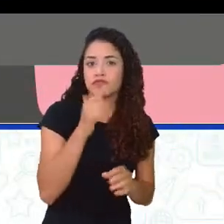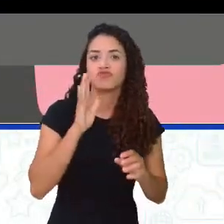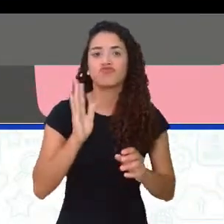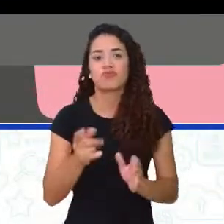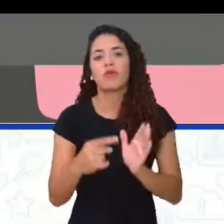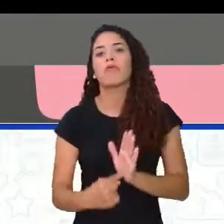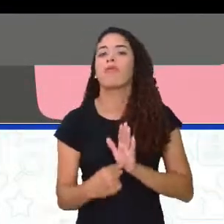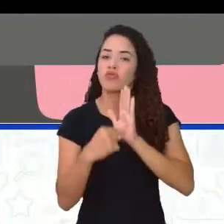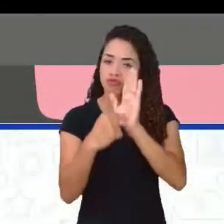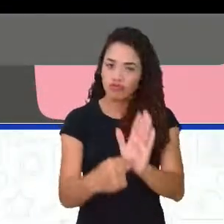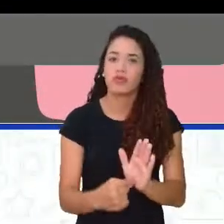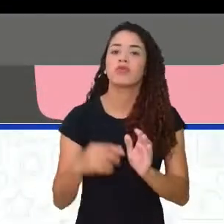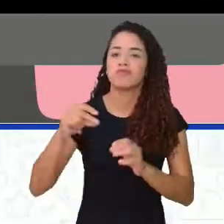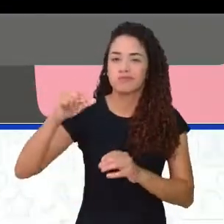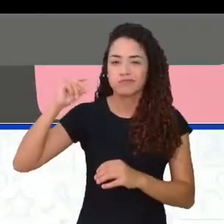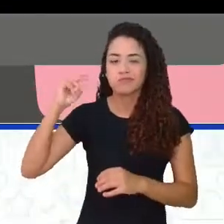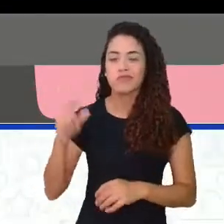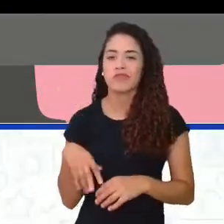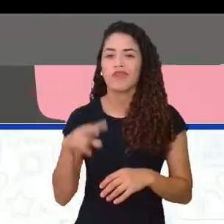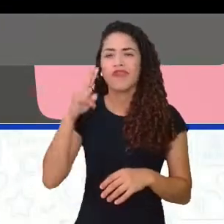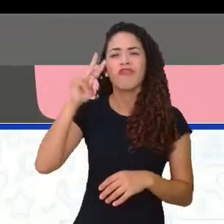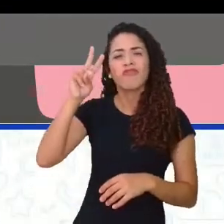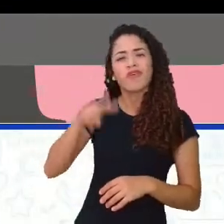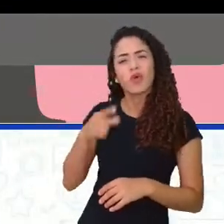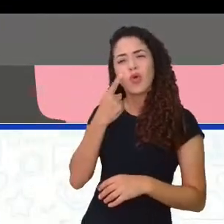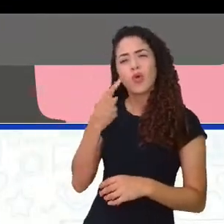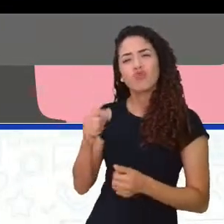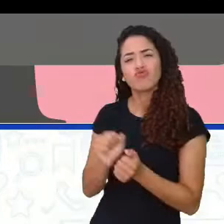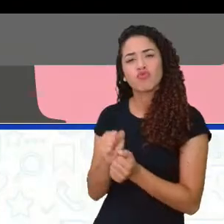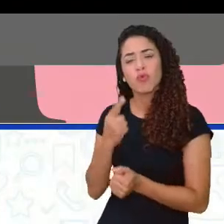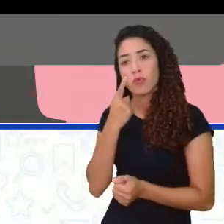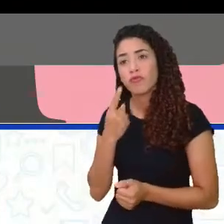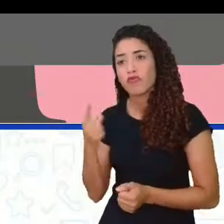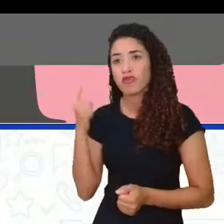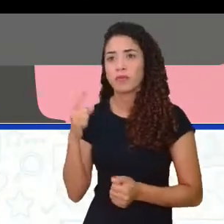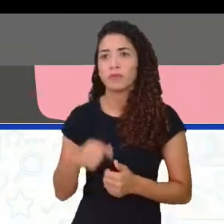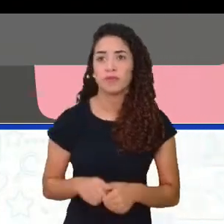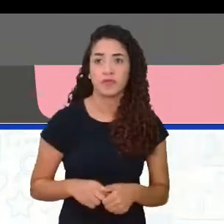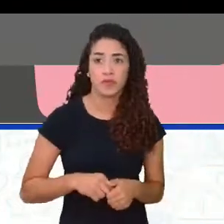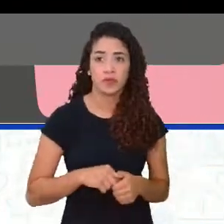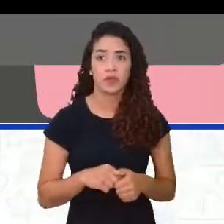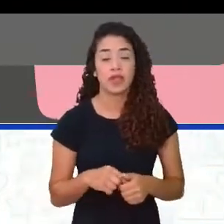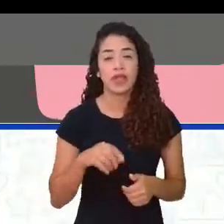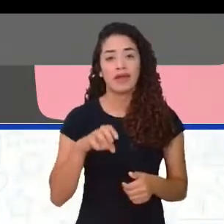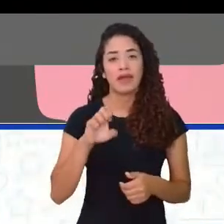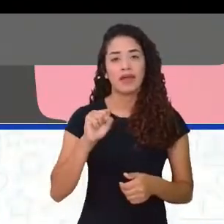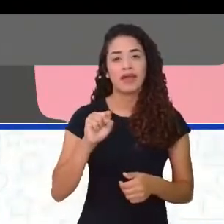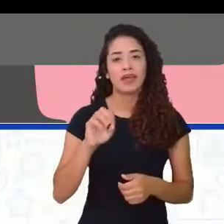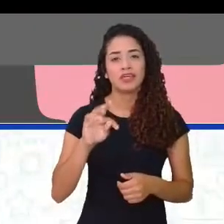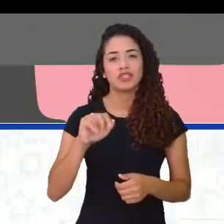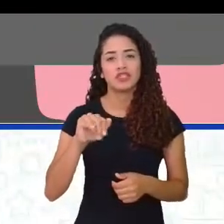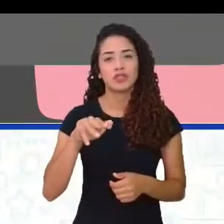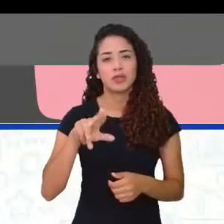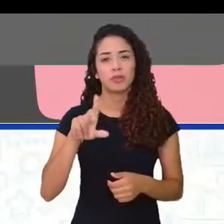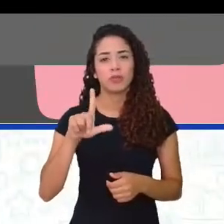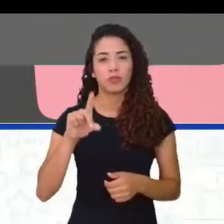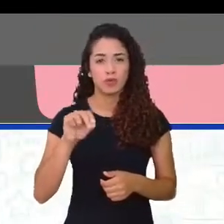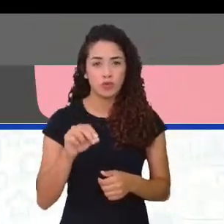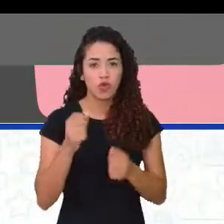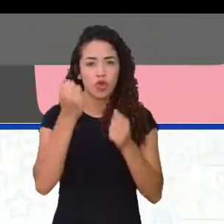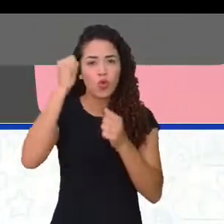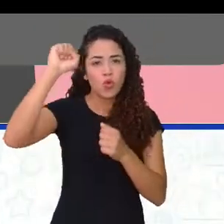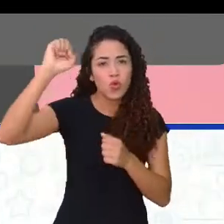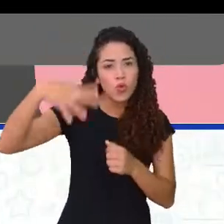conversando. Leiam comigo. Nós vamos falar agora dos estímulos luminosos. Né? Então, em relação aos estímulos luminosos,